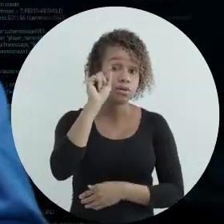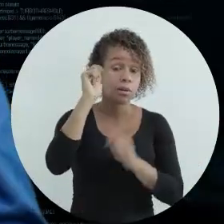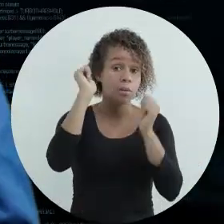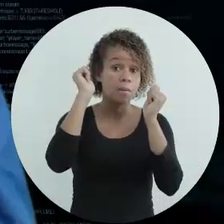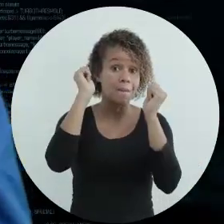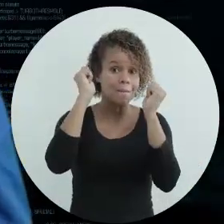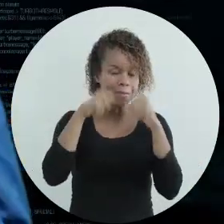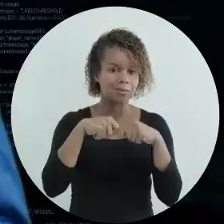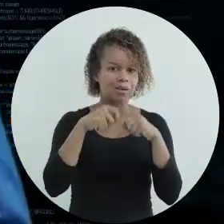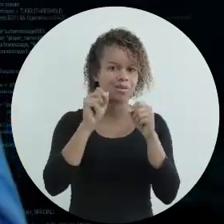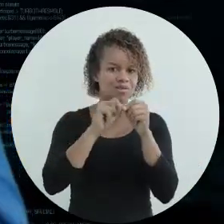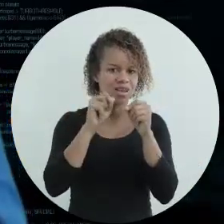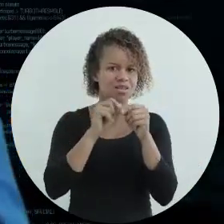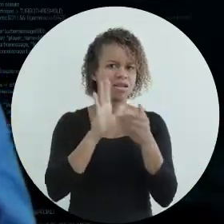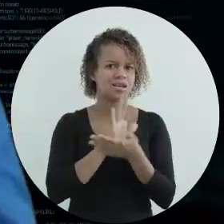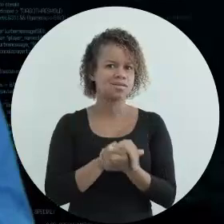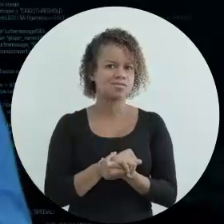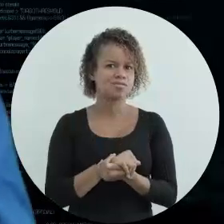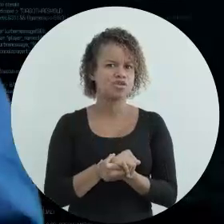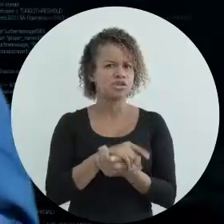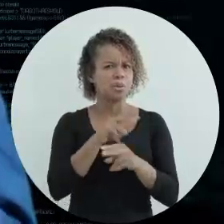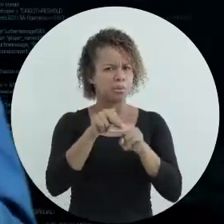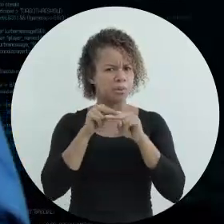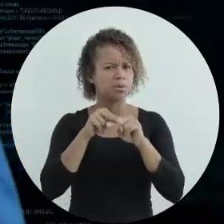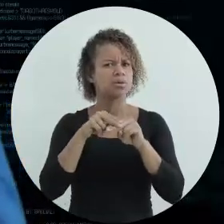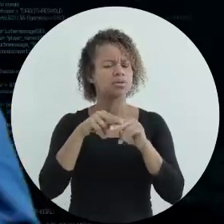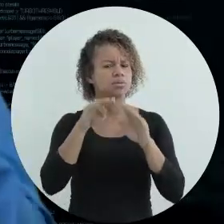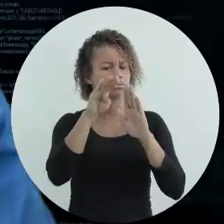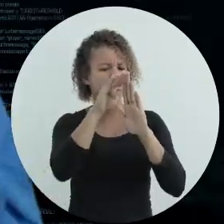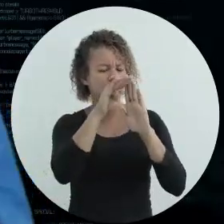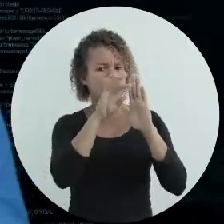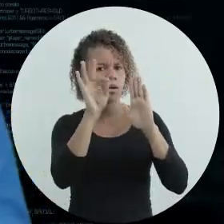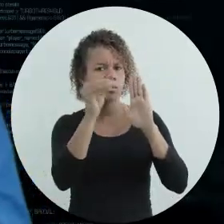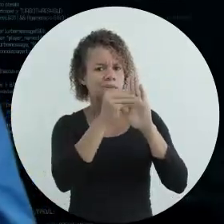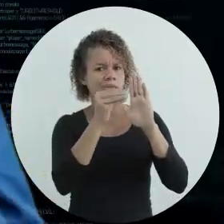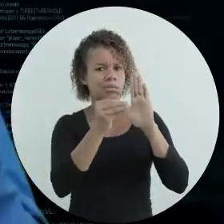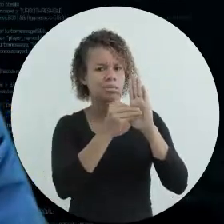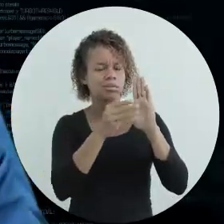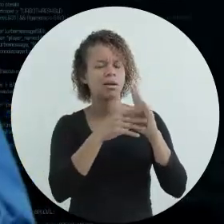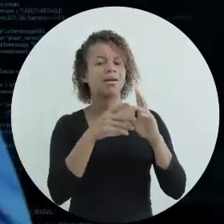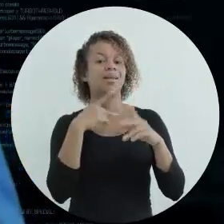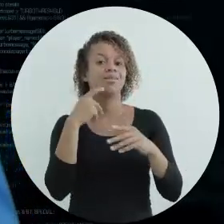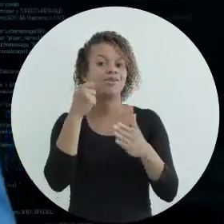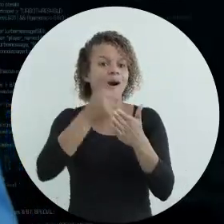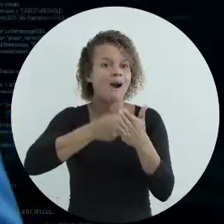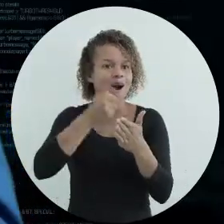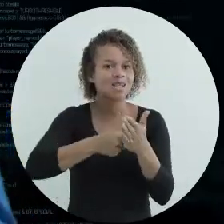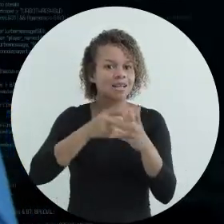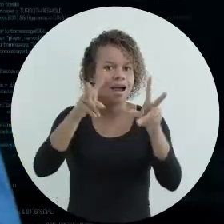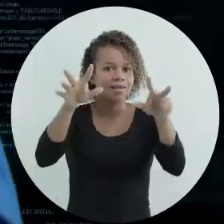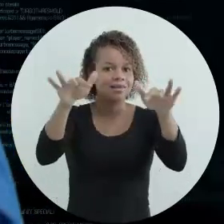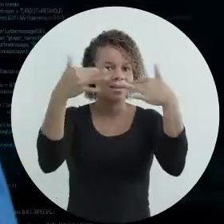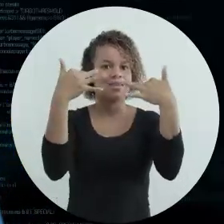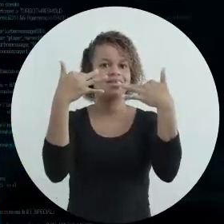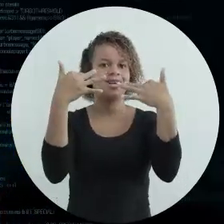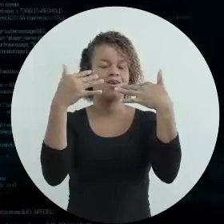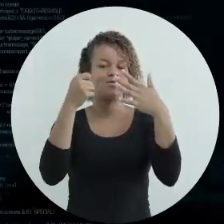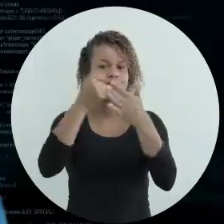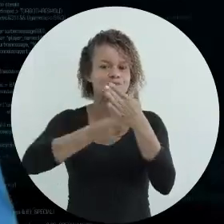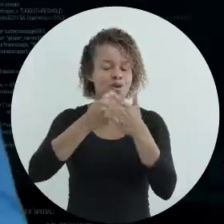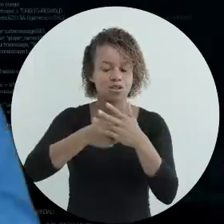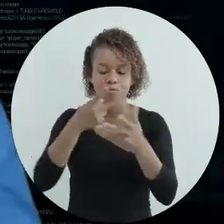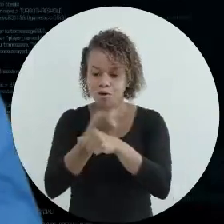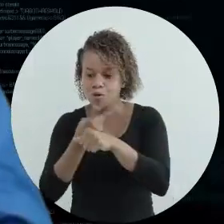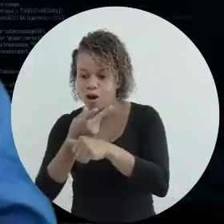E para isso o bloco de notas é mais adequado porque te força a ter atenção, te força a procurar os erros, te força a